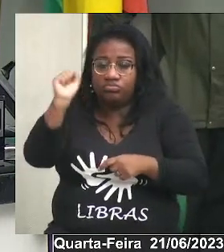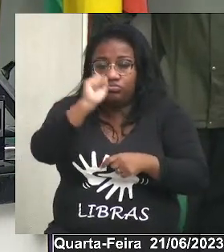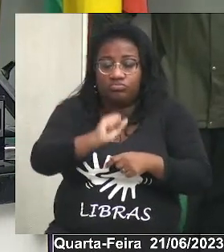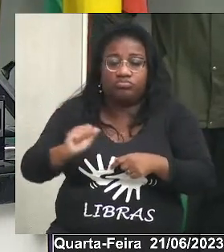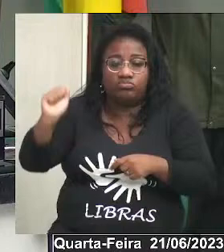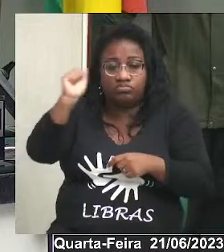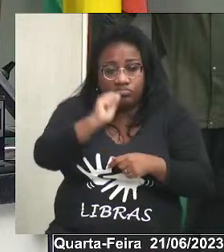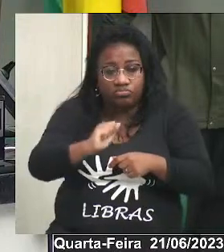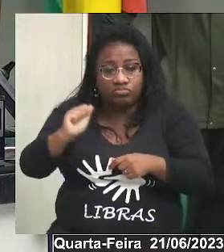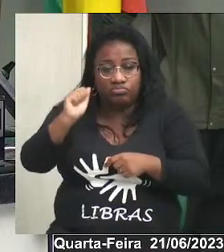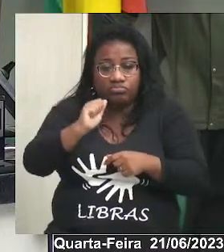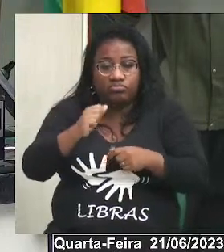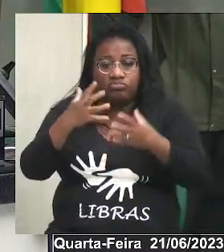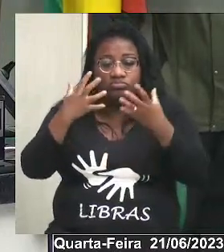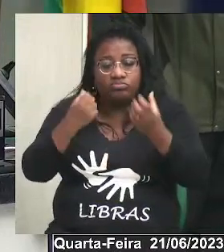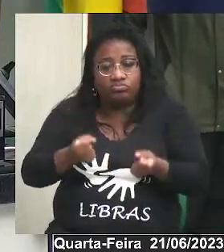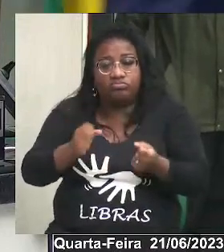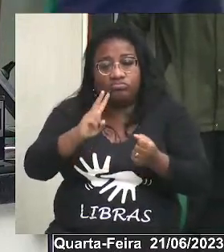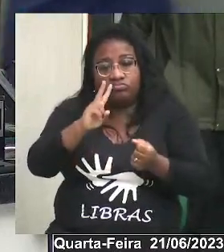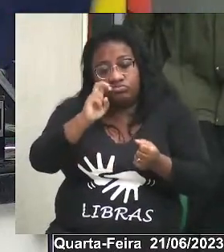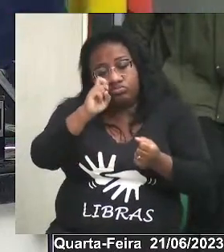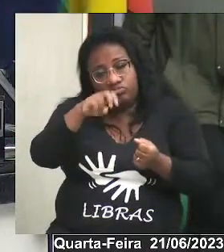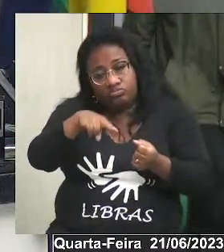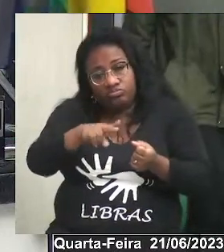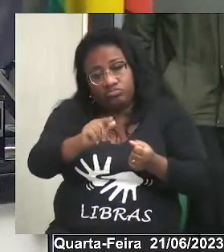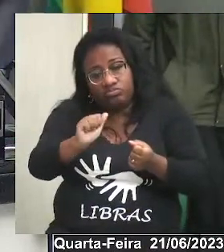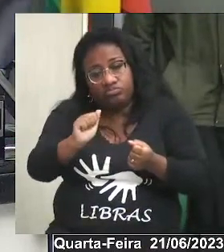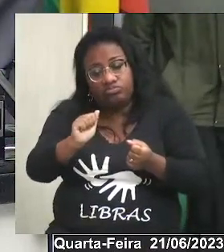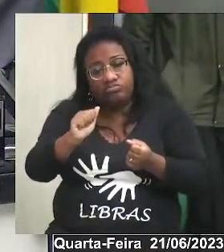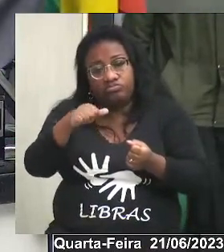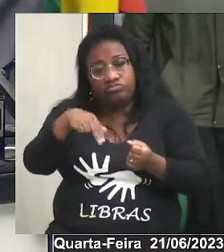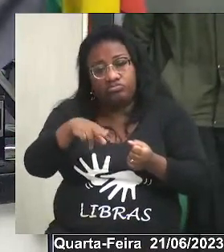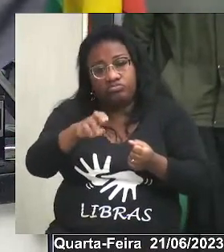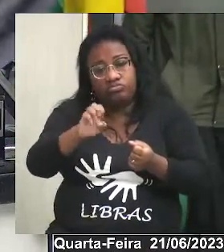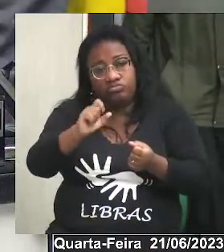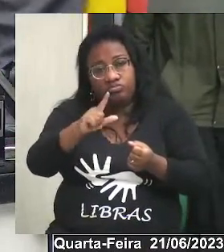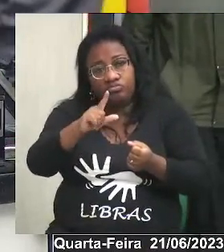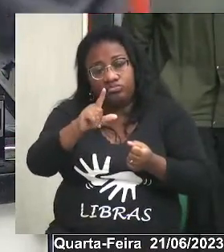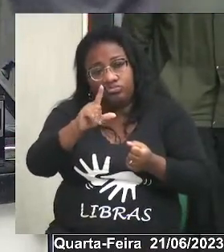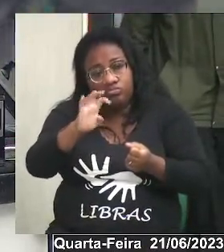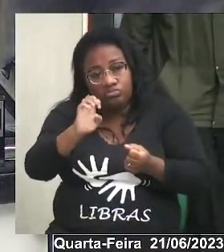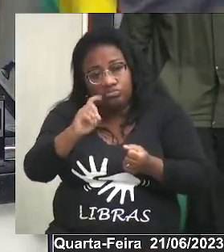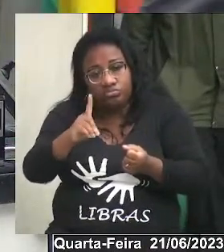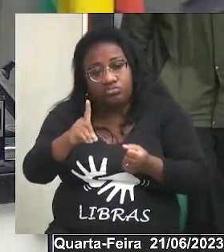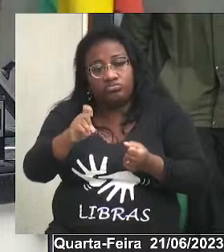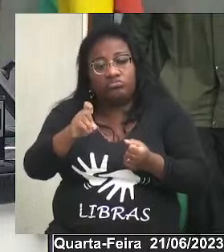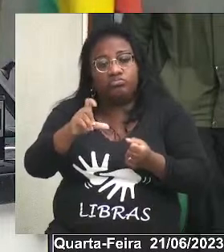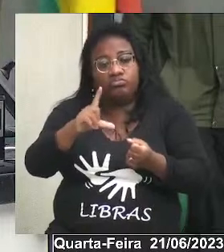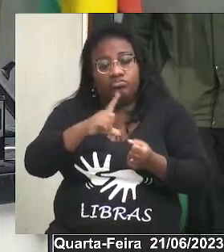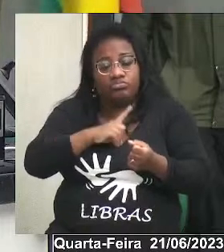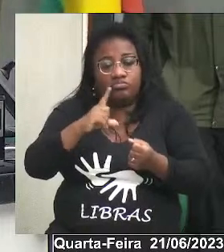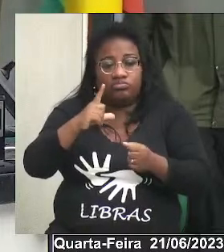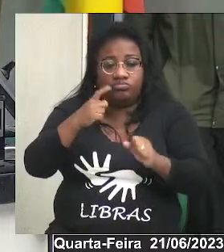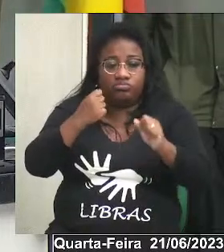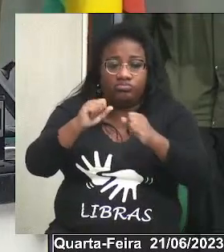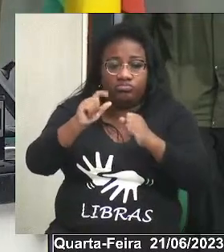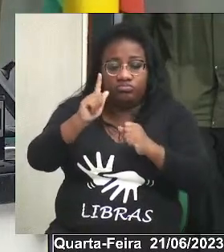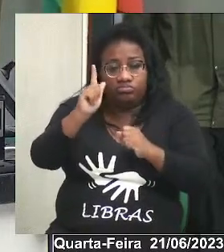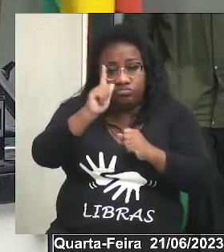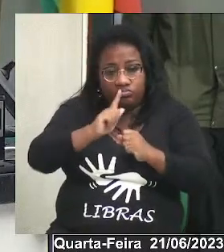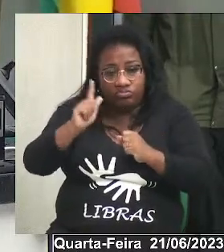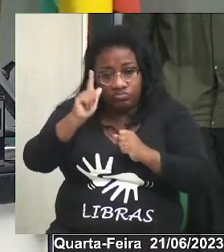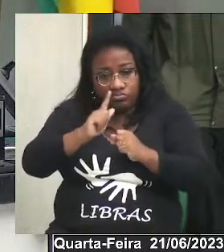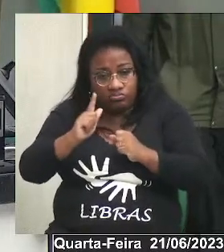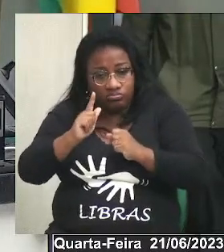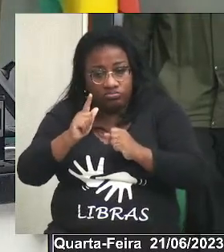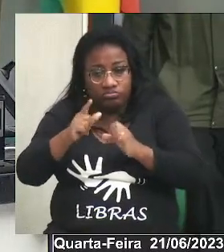todas as associações recebessem o Viva Leite, o programa Viva Leite, que hoje só algumas associações na nossa cidade têm. E o